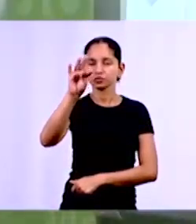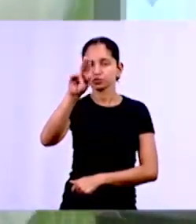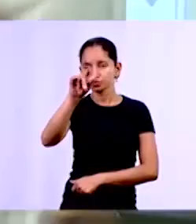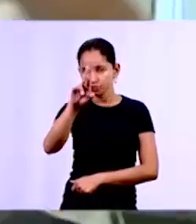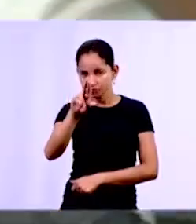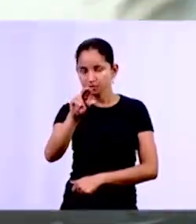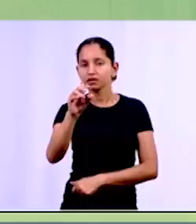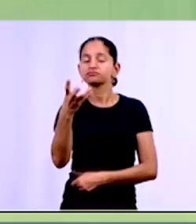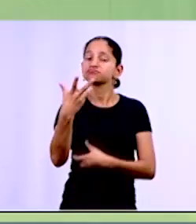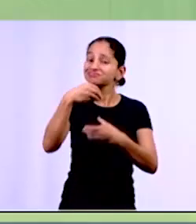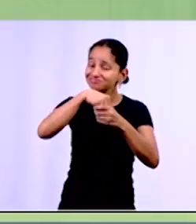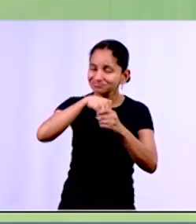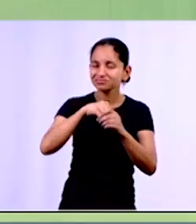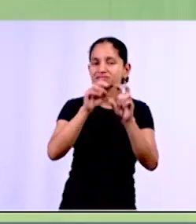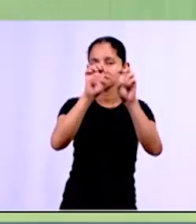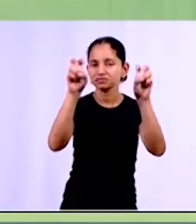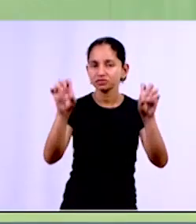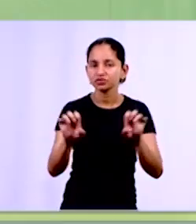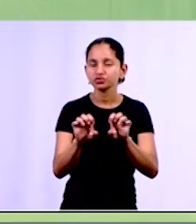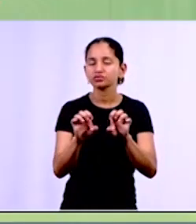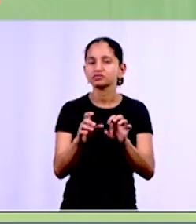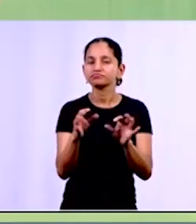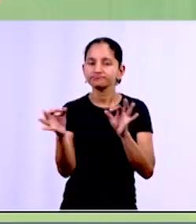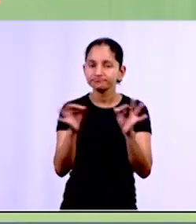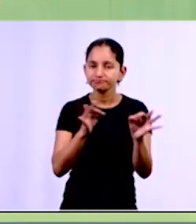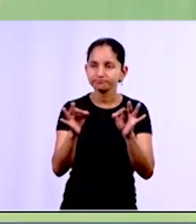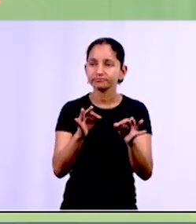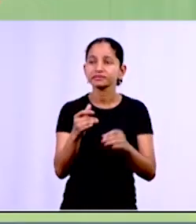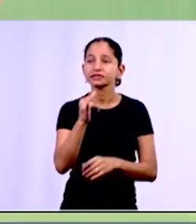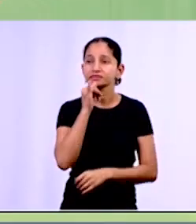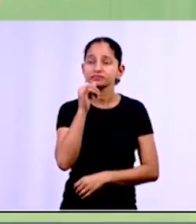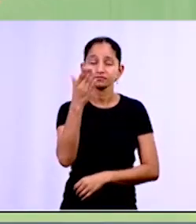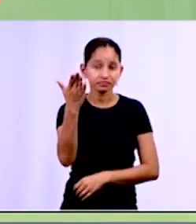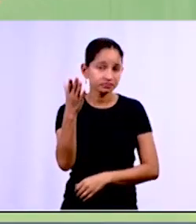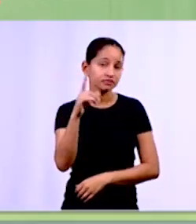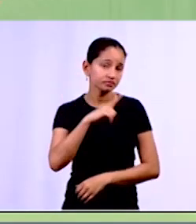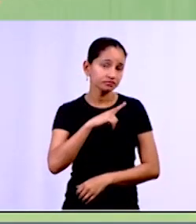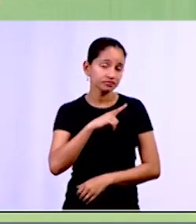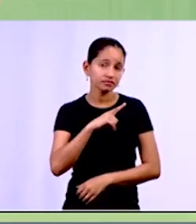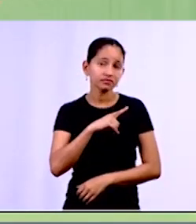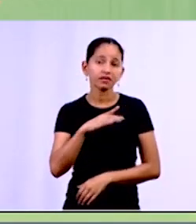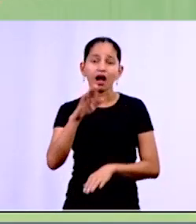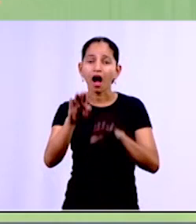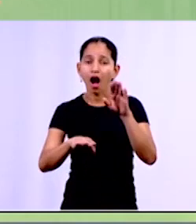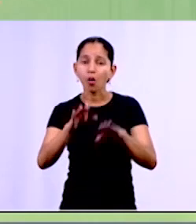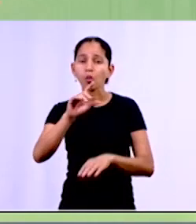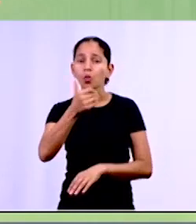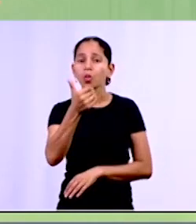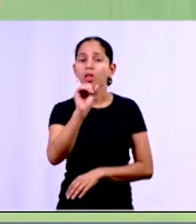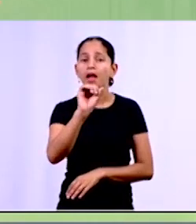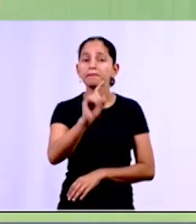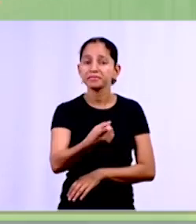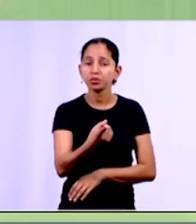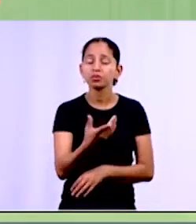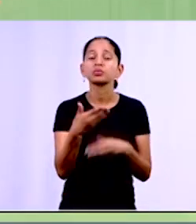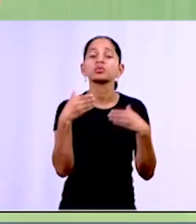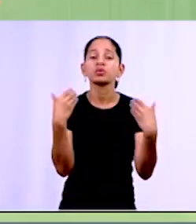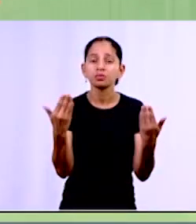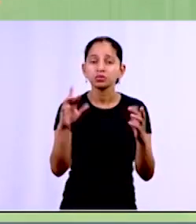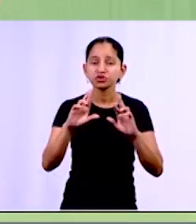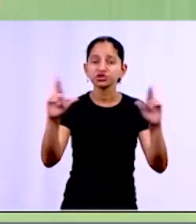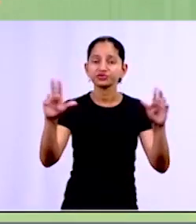viu aqui, né? Uma grande pergunta aqui da professora. R$800, ou pode ter computador que custe R$10 mil, mas o que vai diferenciar